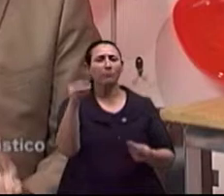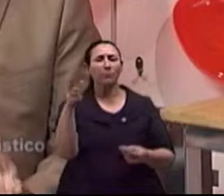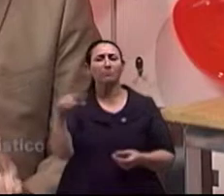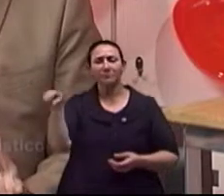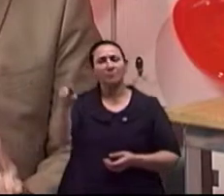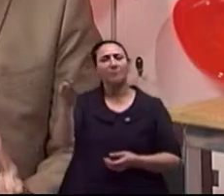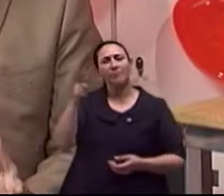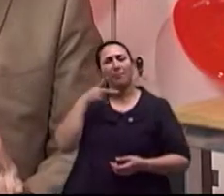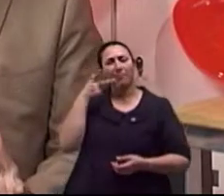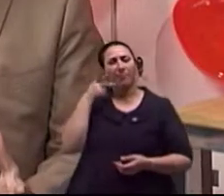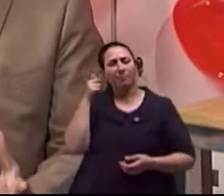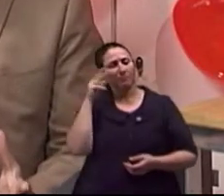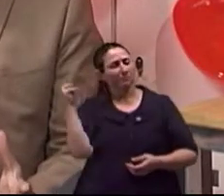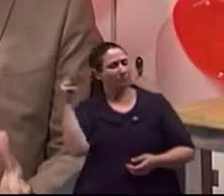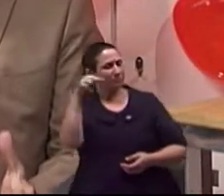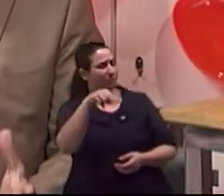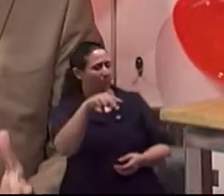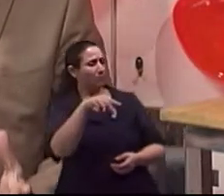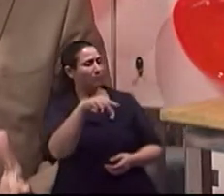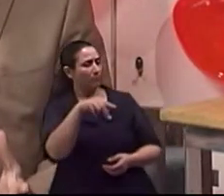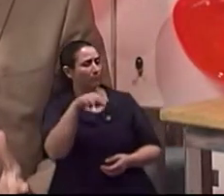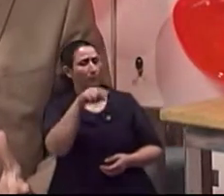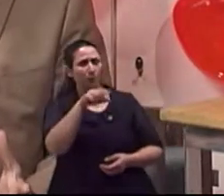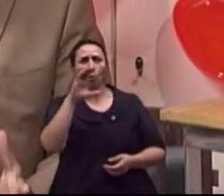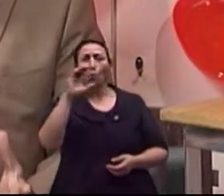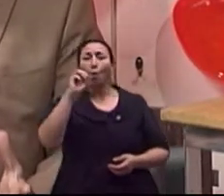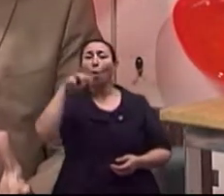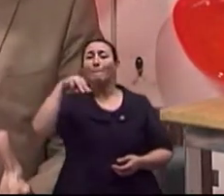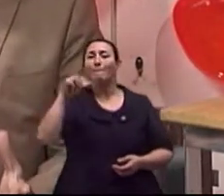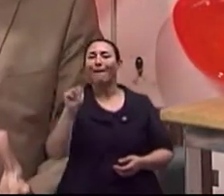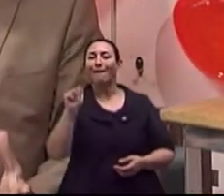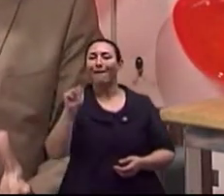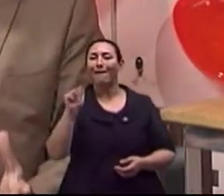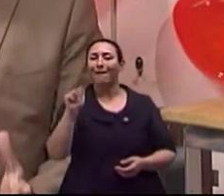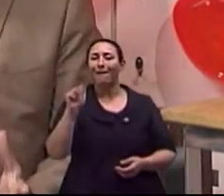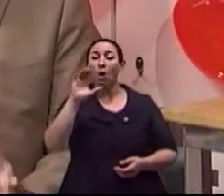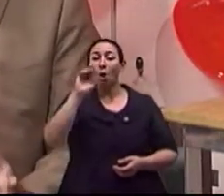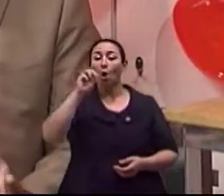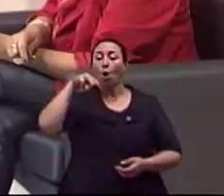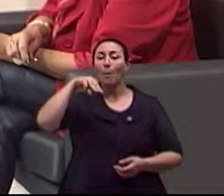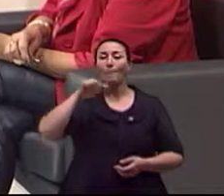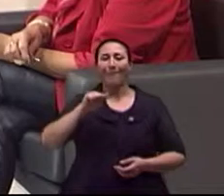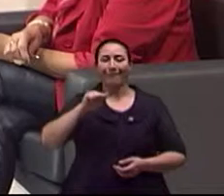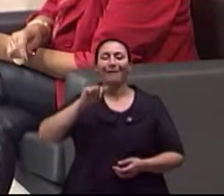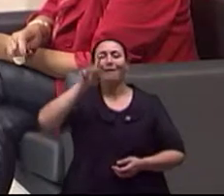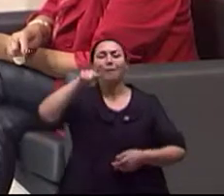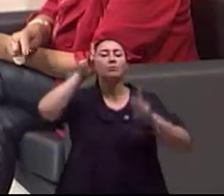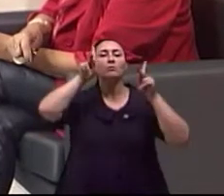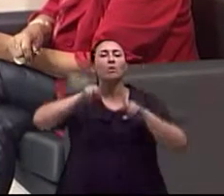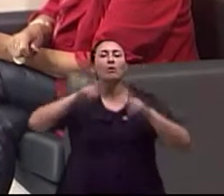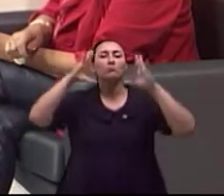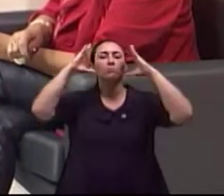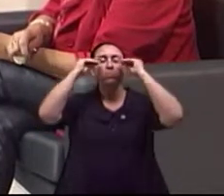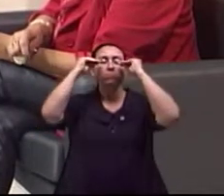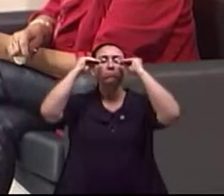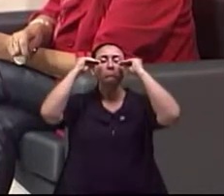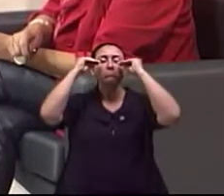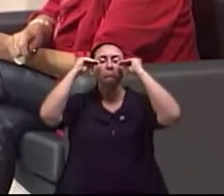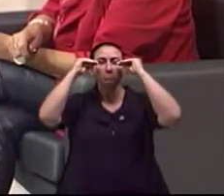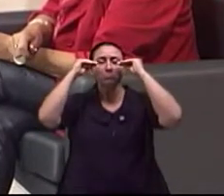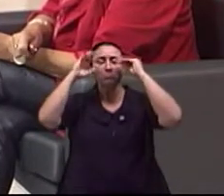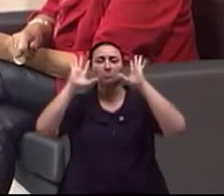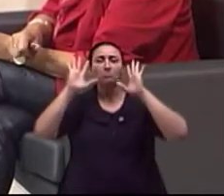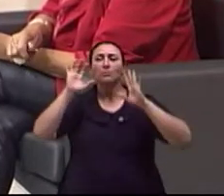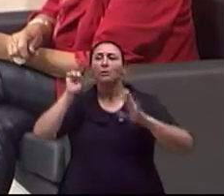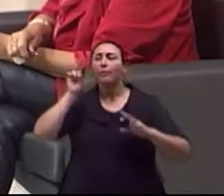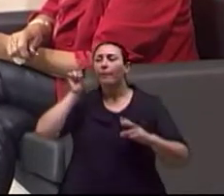era uma ausência de consciência e hoje nós soubemos que o coma é uma alteração de consciência assim como o sono Nós não sabemos o que é que dorme